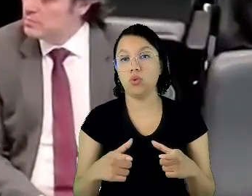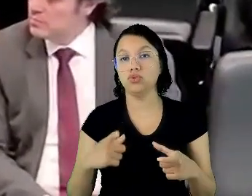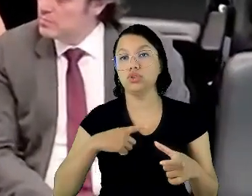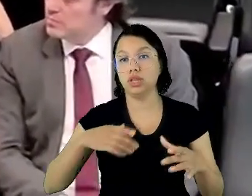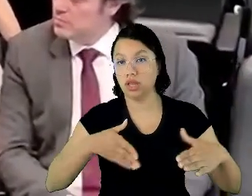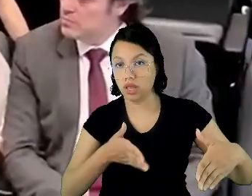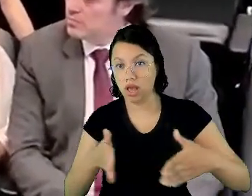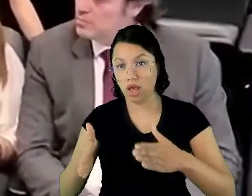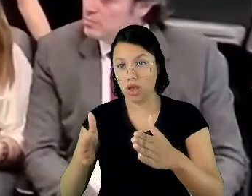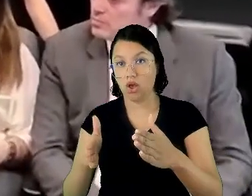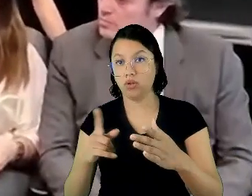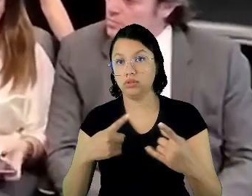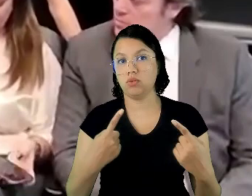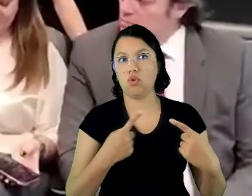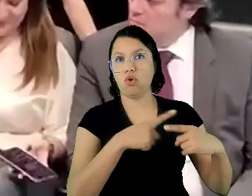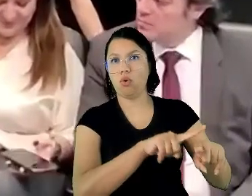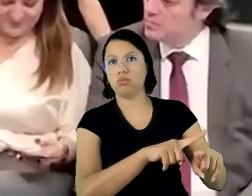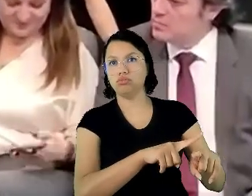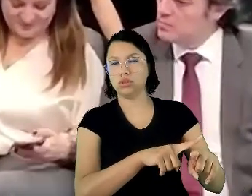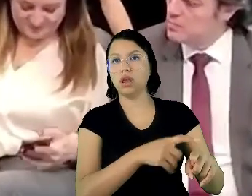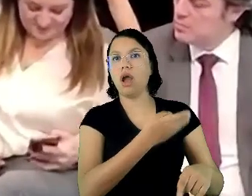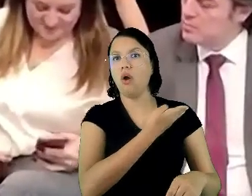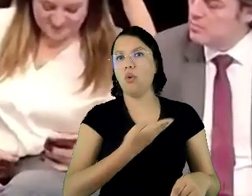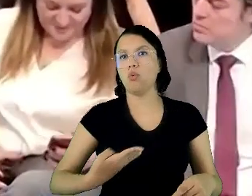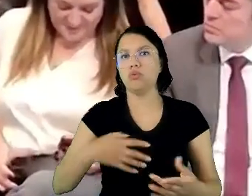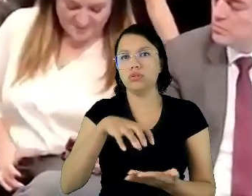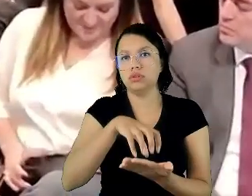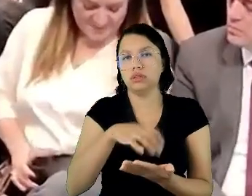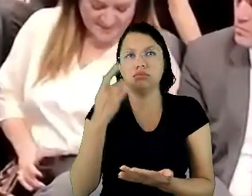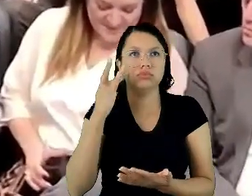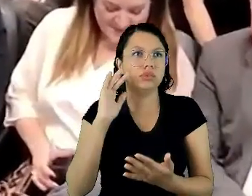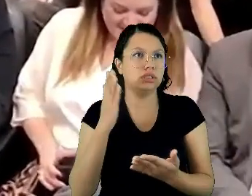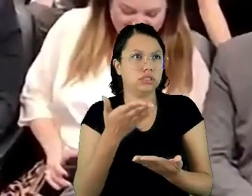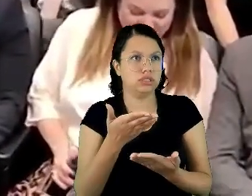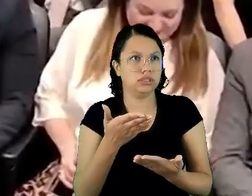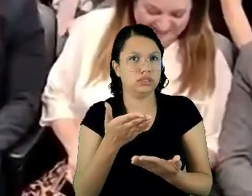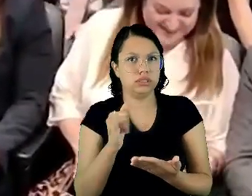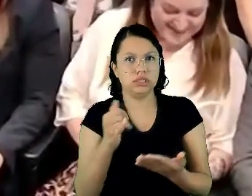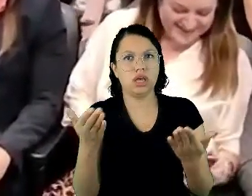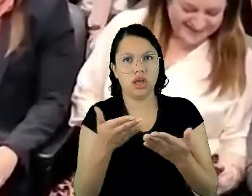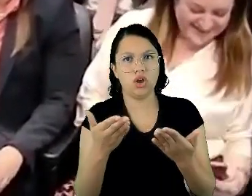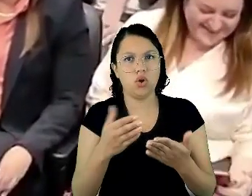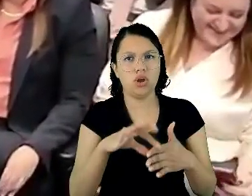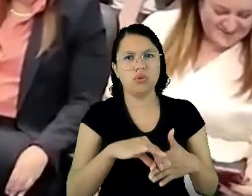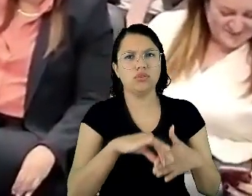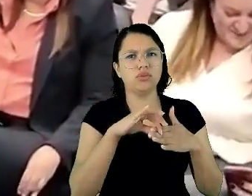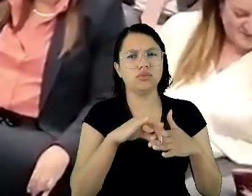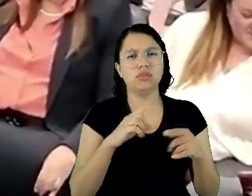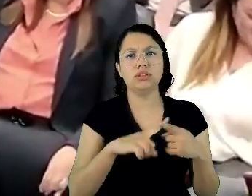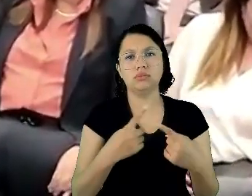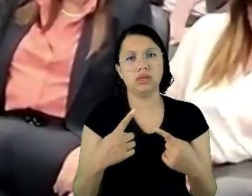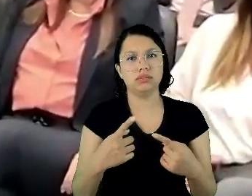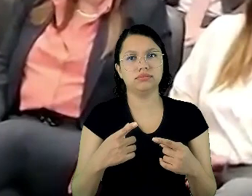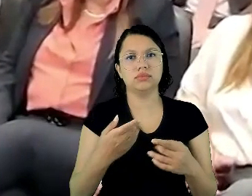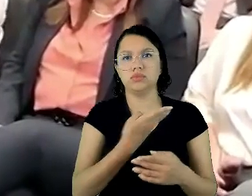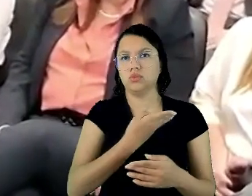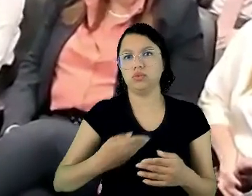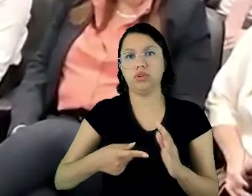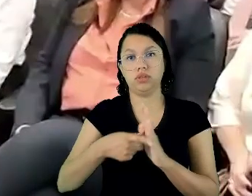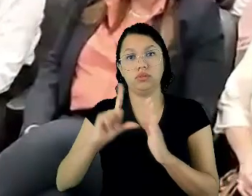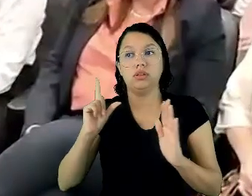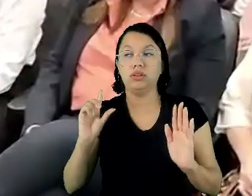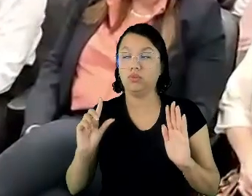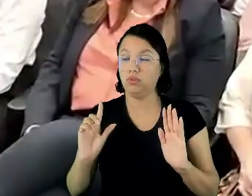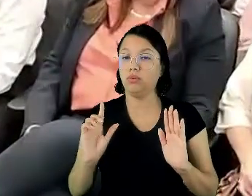sei se agora é esse que foi eleito, mas era oposição forte ao governo anterior. Então, talvez também se explica o